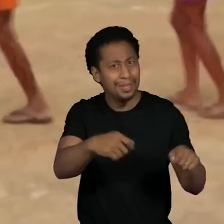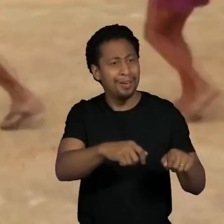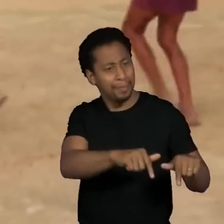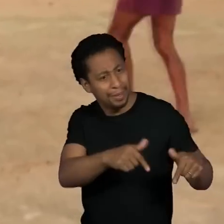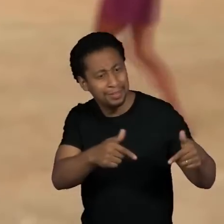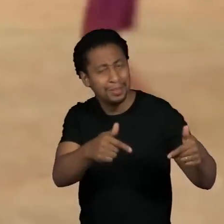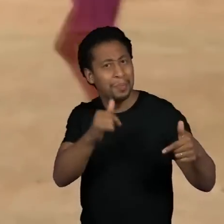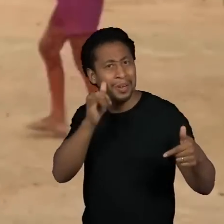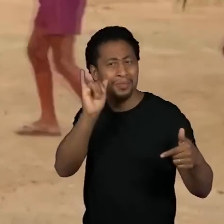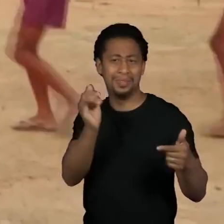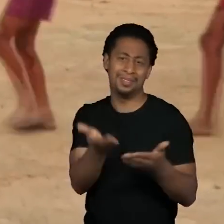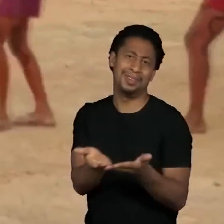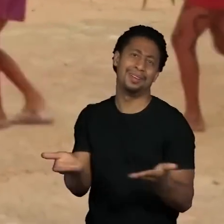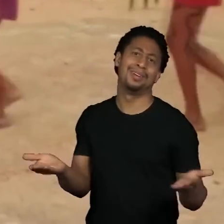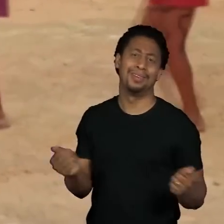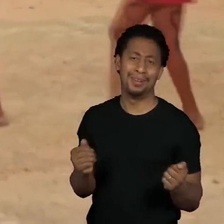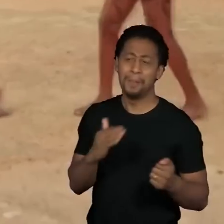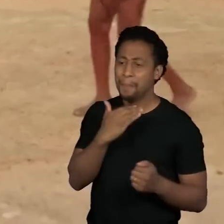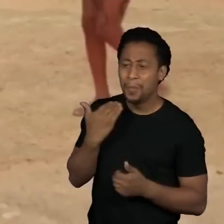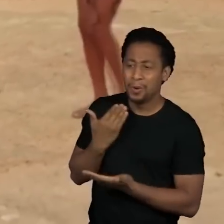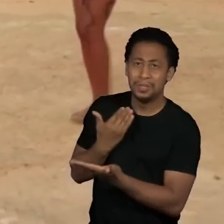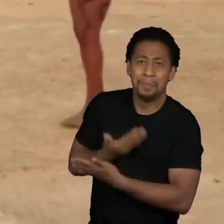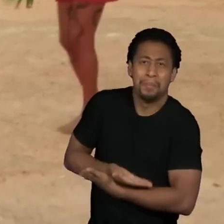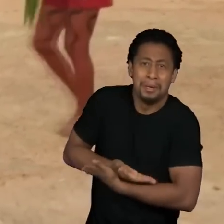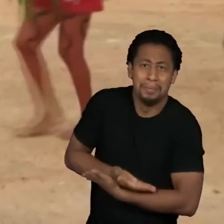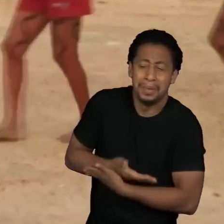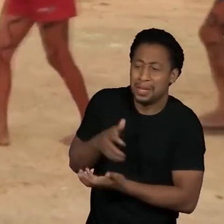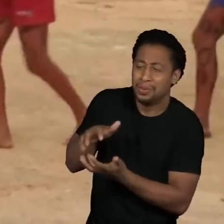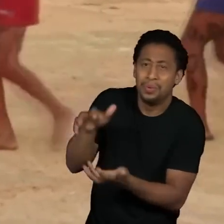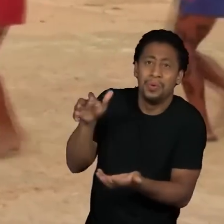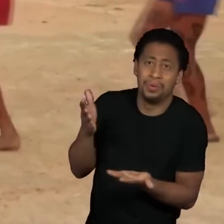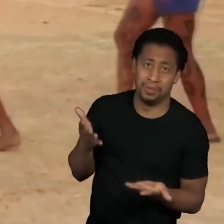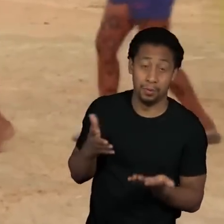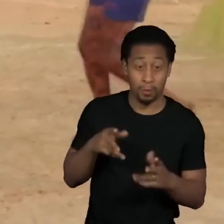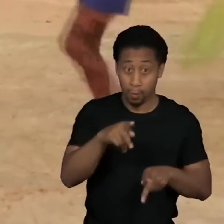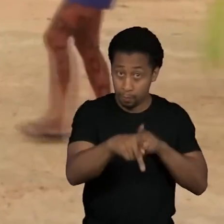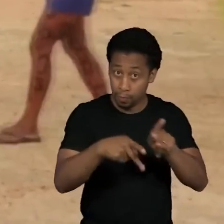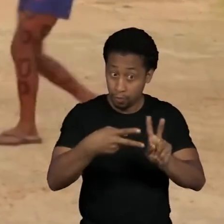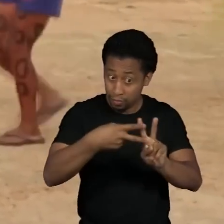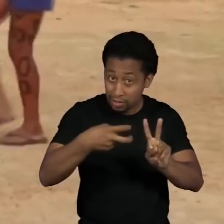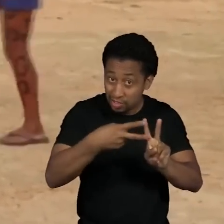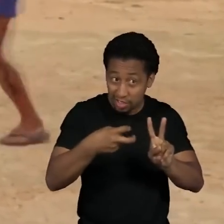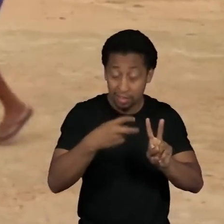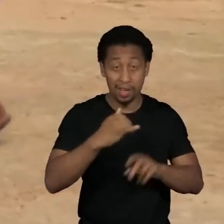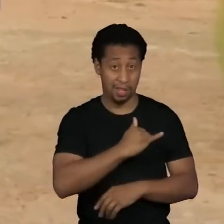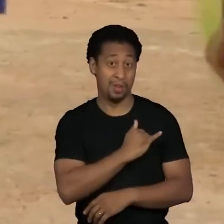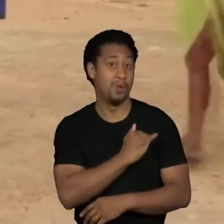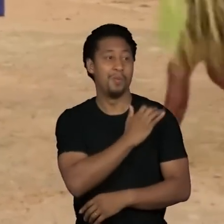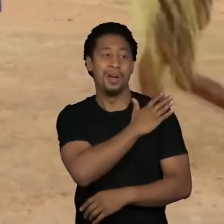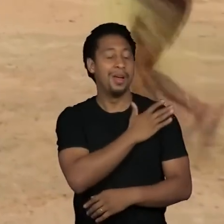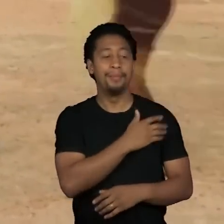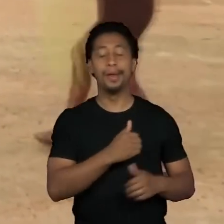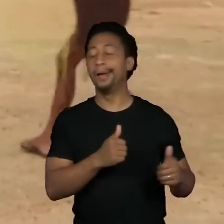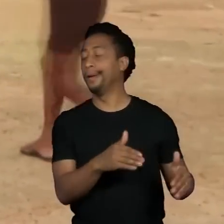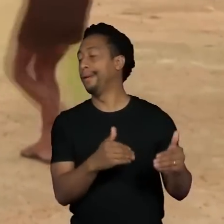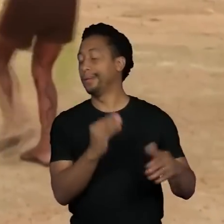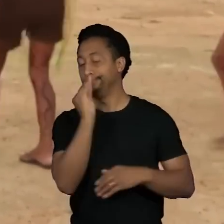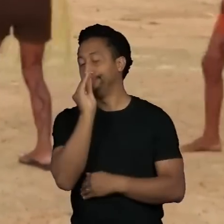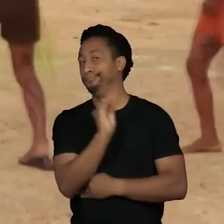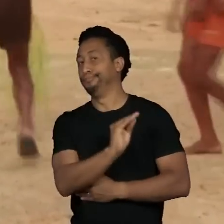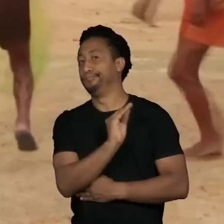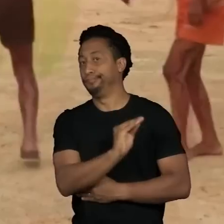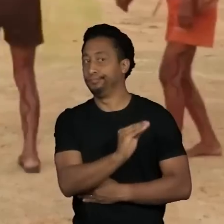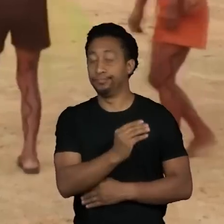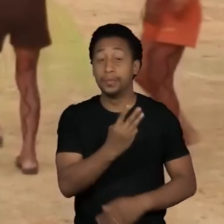idosos. Os indígenas da etnia Yanomami foram lançados à própria sorte. Cerca de 30 mil brasileiros